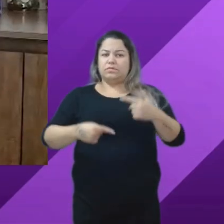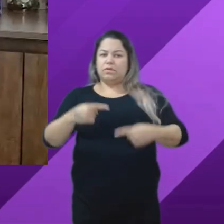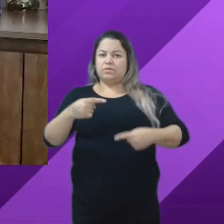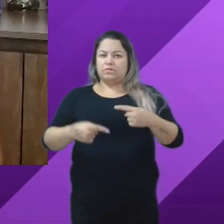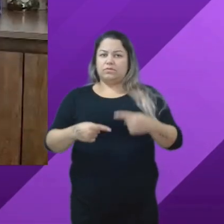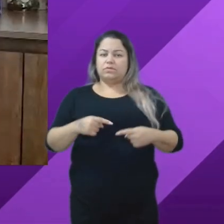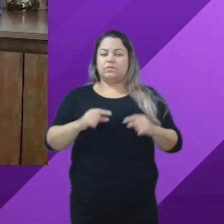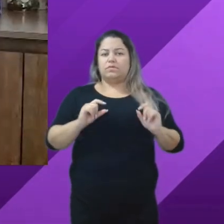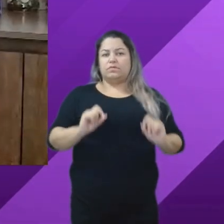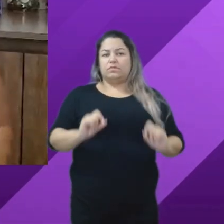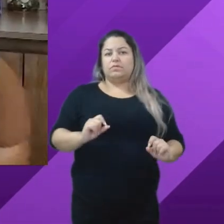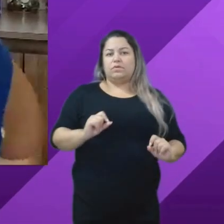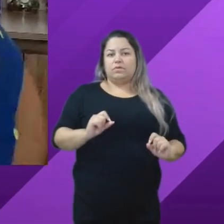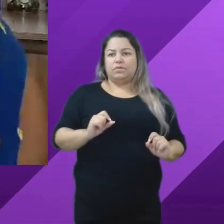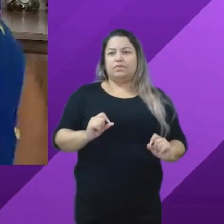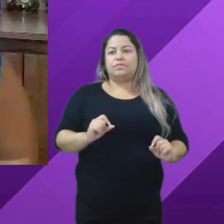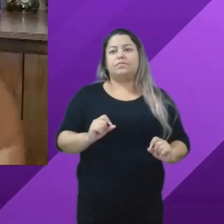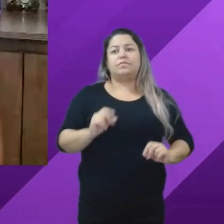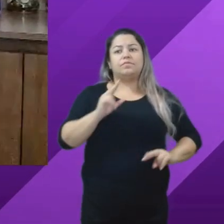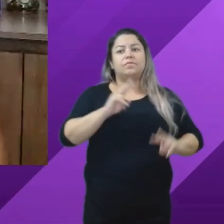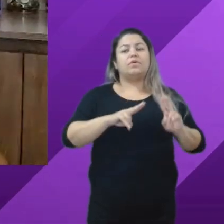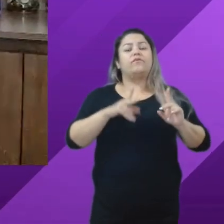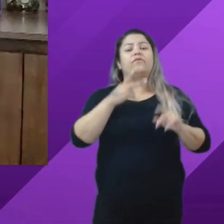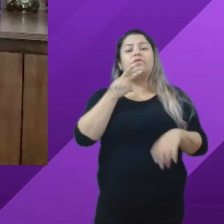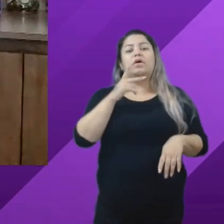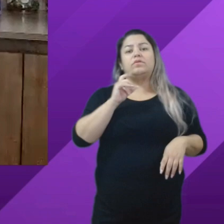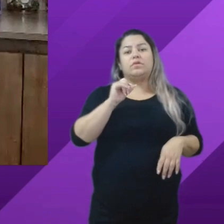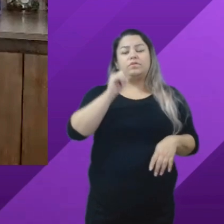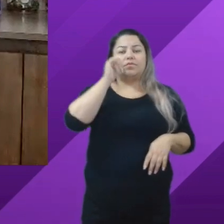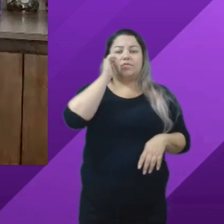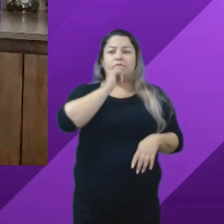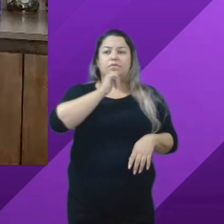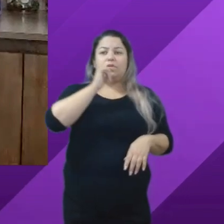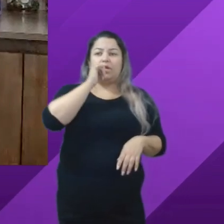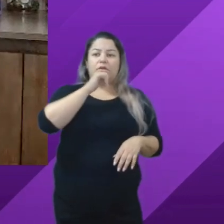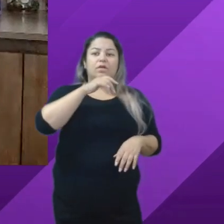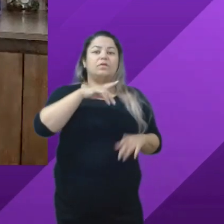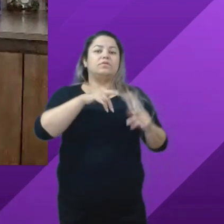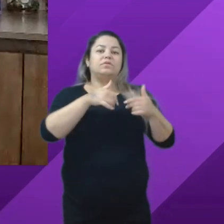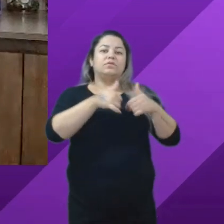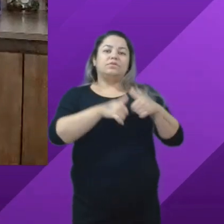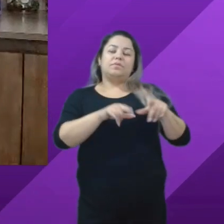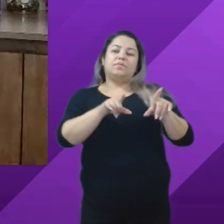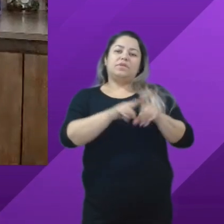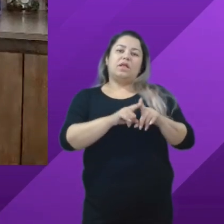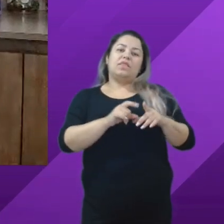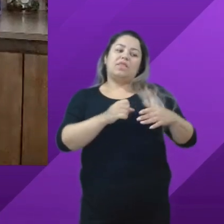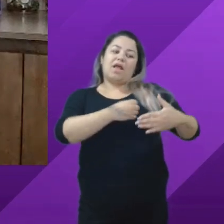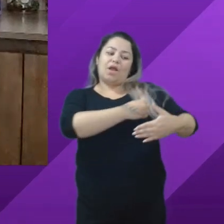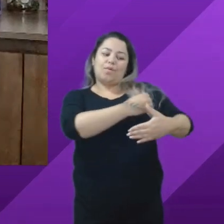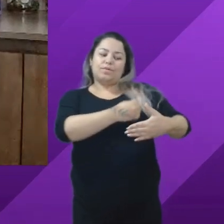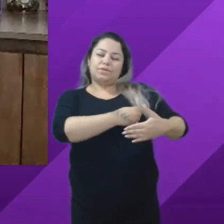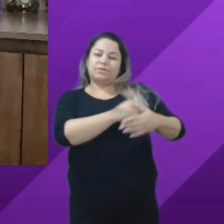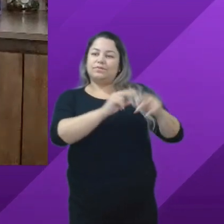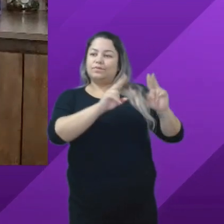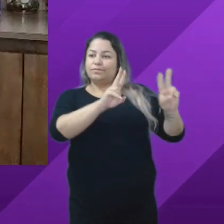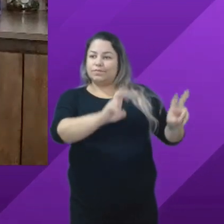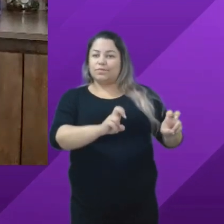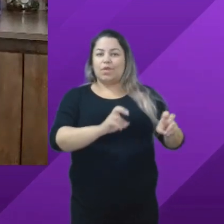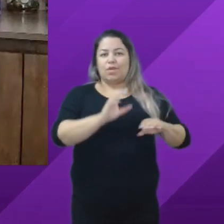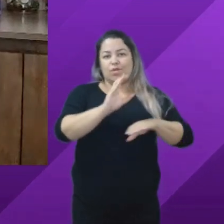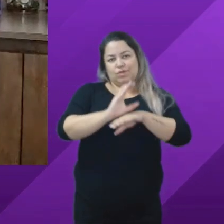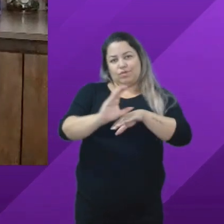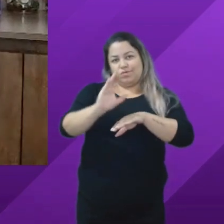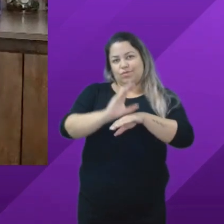hoje, quando a gente inicia, a gente sempre fala no Mulheres de Rede que a gente está na cozinha. Então, assim, a gente está fazendo um curso na